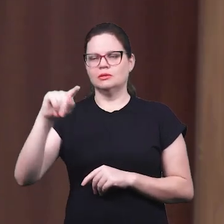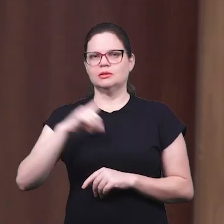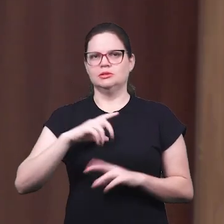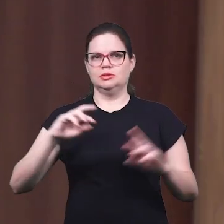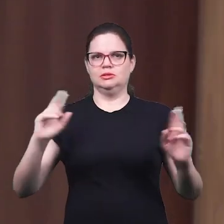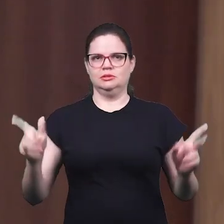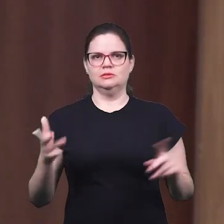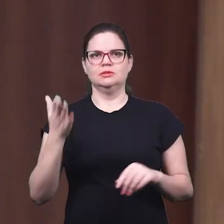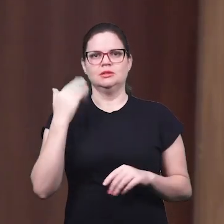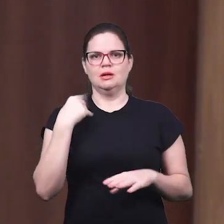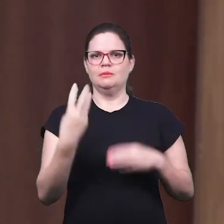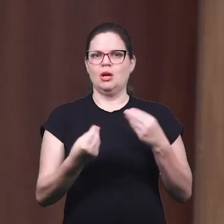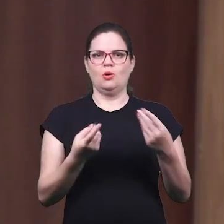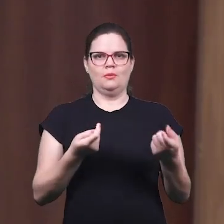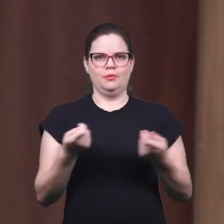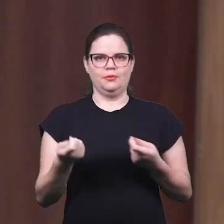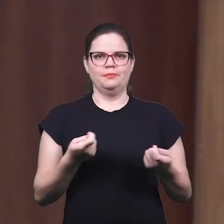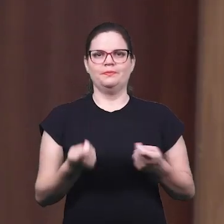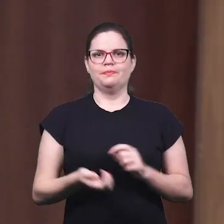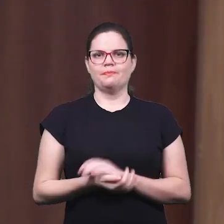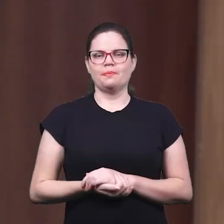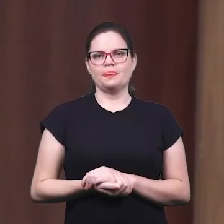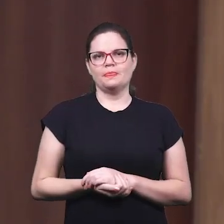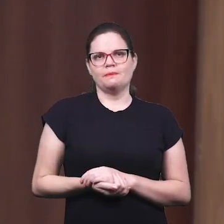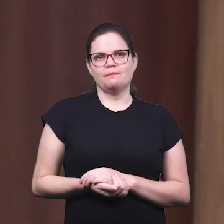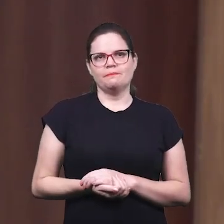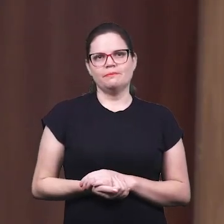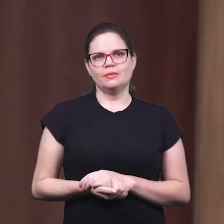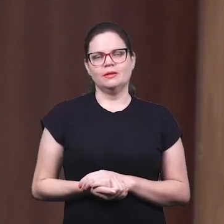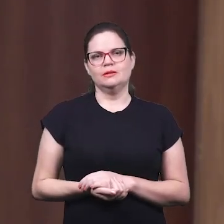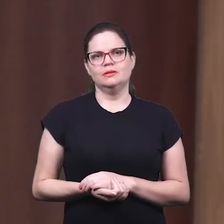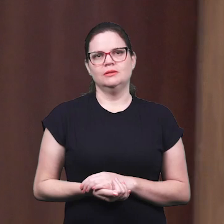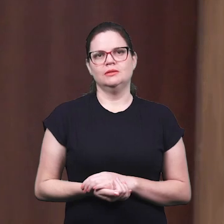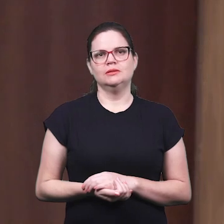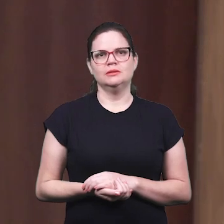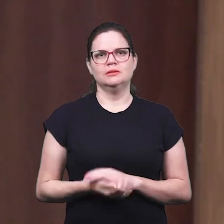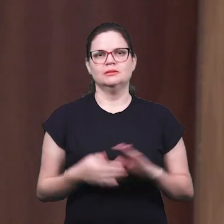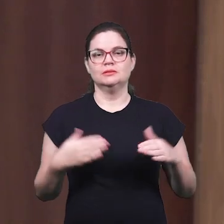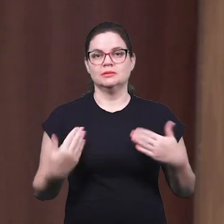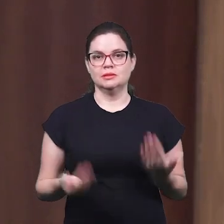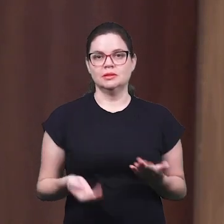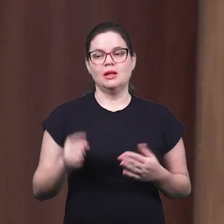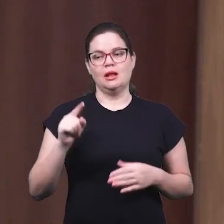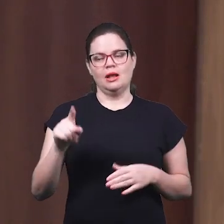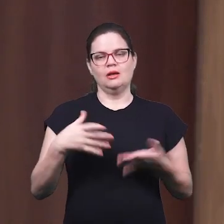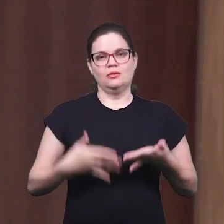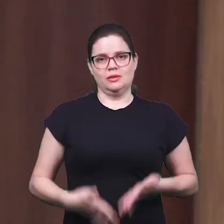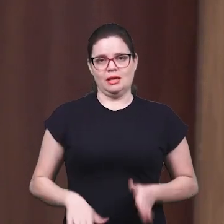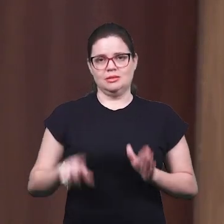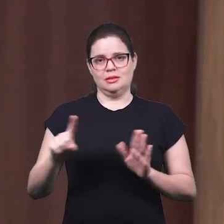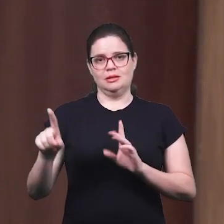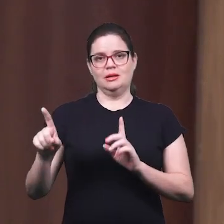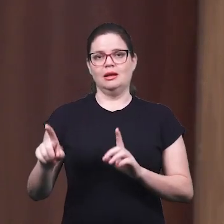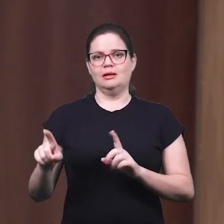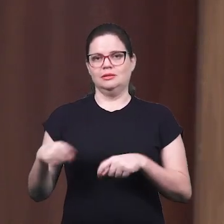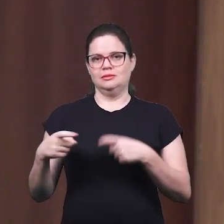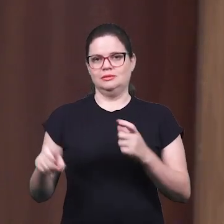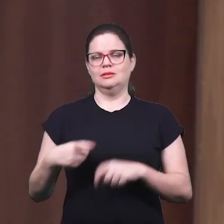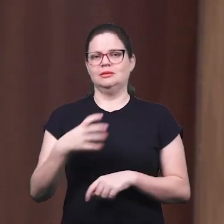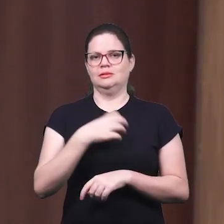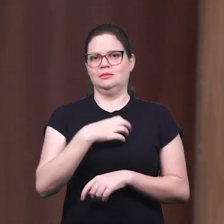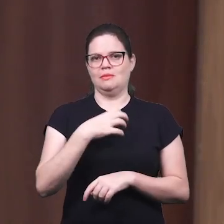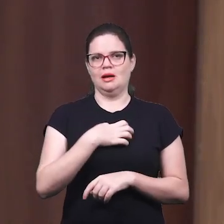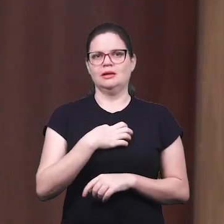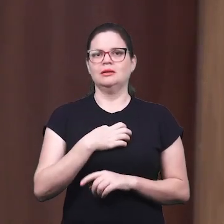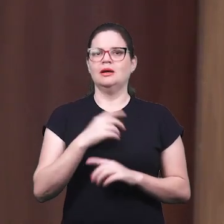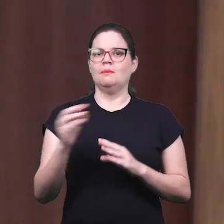Soube conduzir a turma muito bem, né? Tá. E aí, meu filho, Feira de Santana, praticamente só ia nas férias.